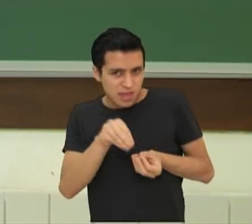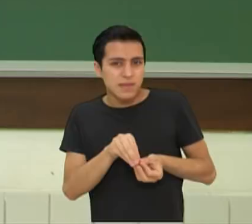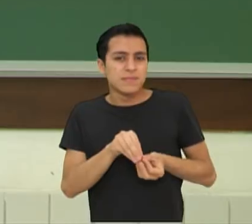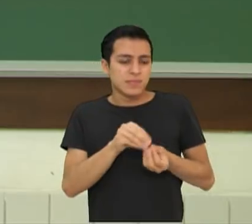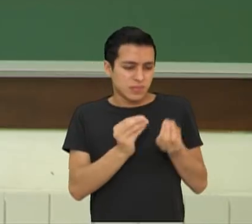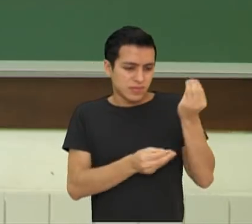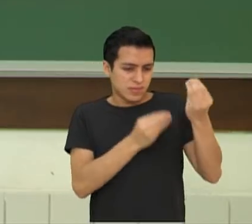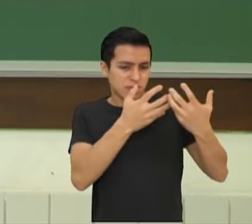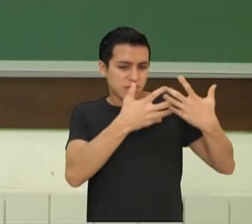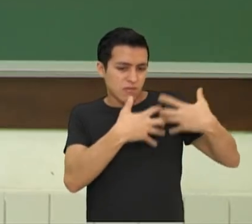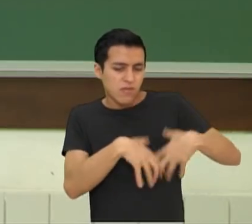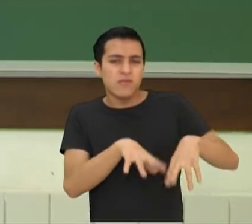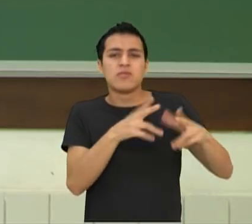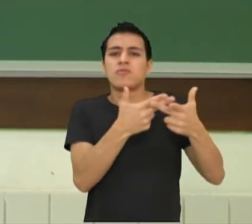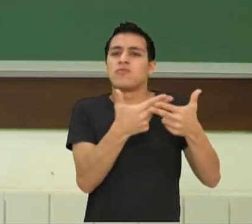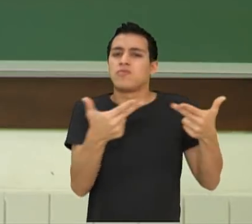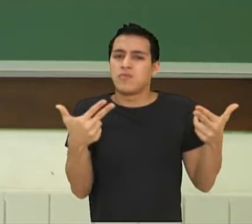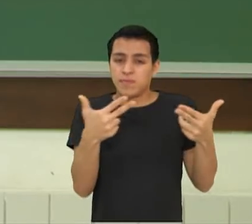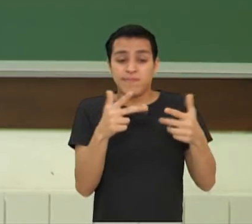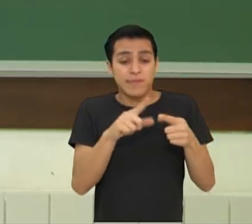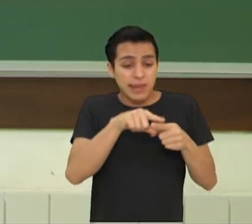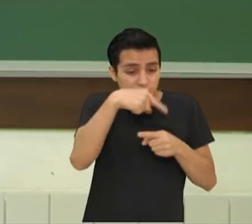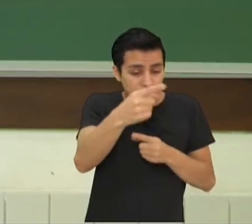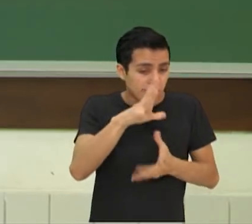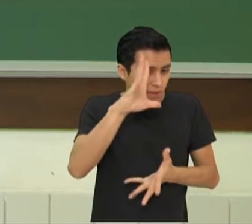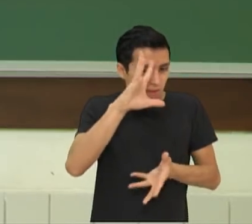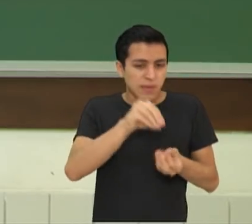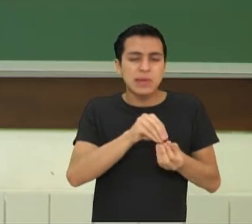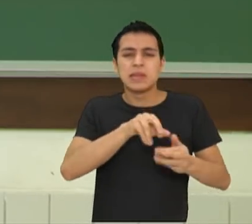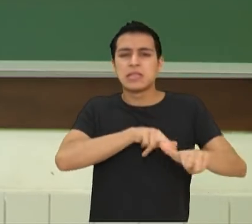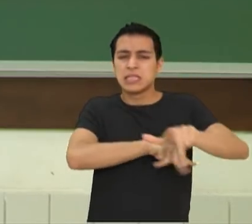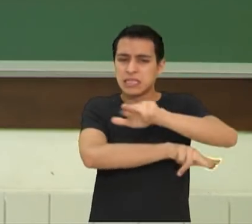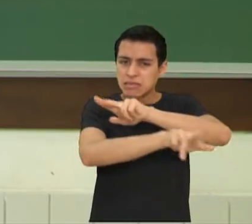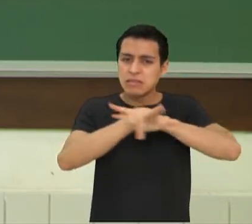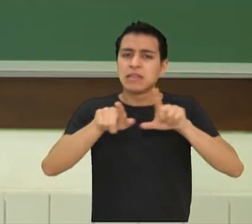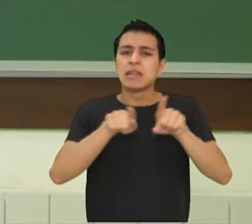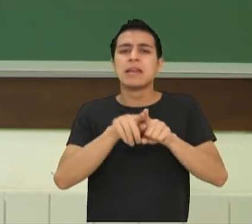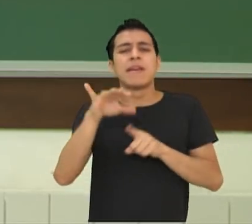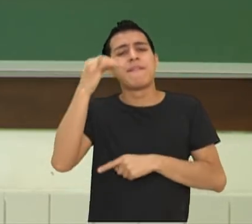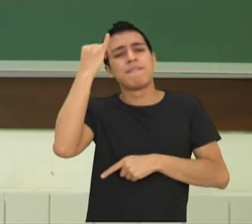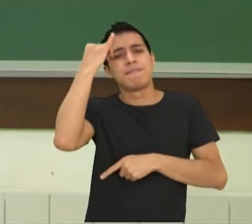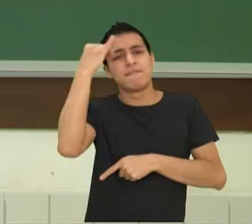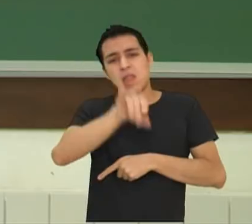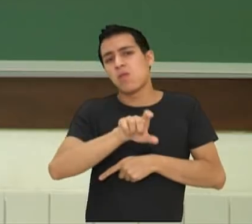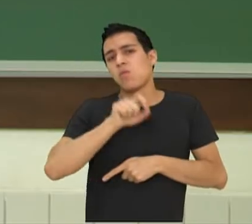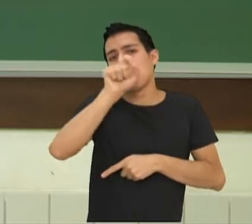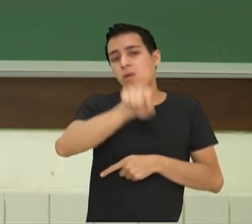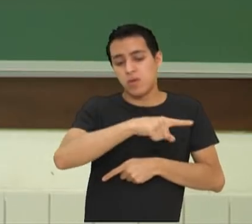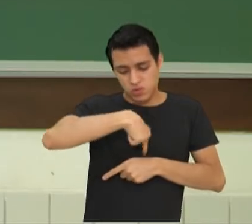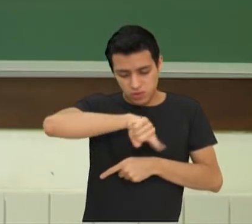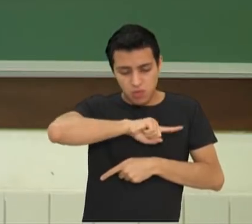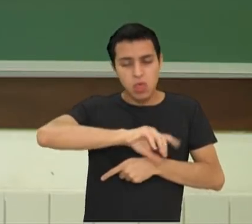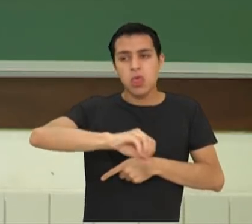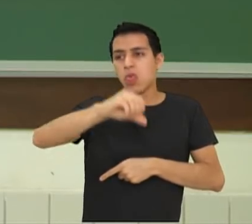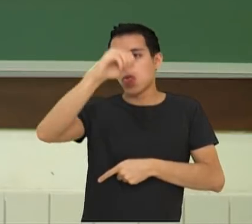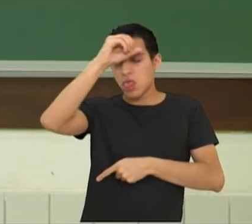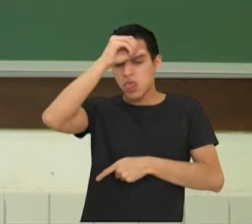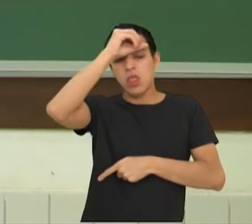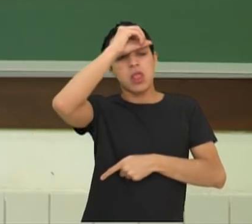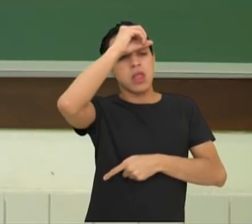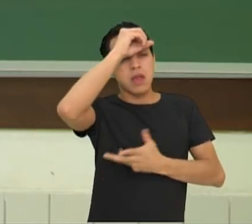entender como funcionam as coisas para entender a diversidade e para evitar, pessoal, de sermos ignorantes,